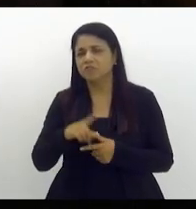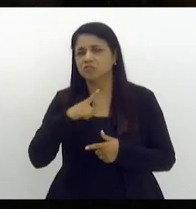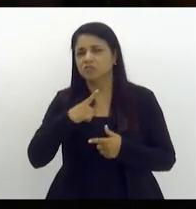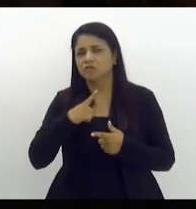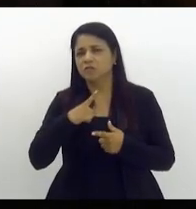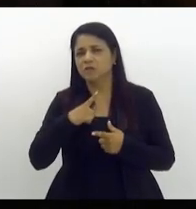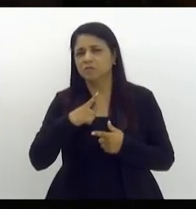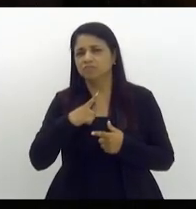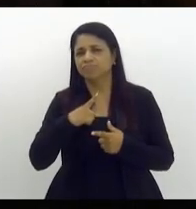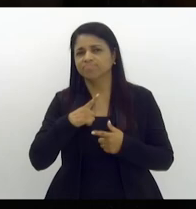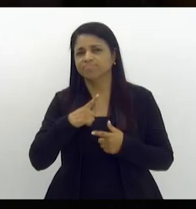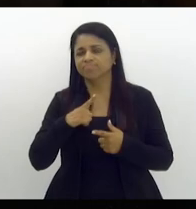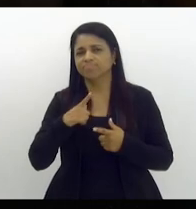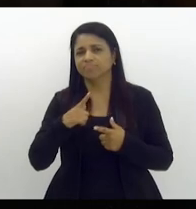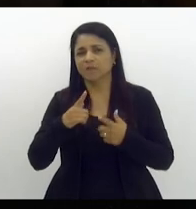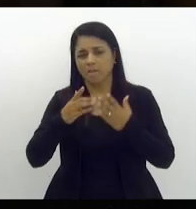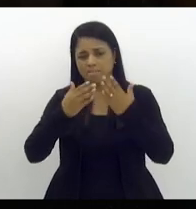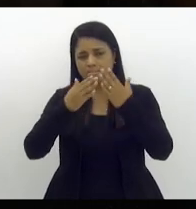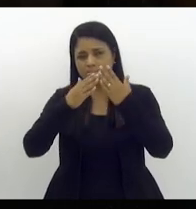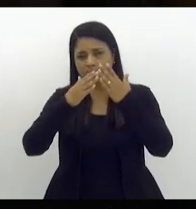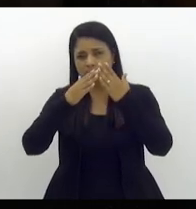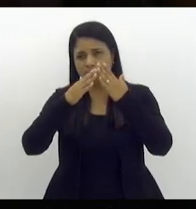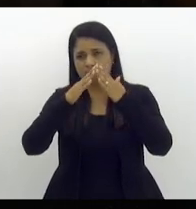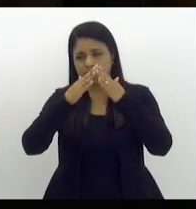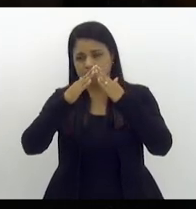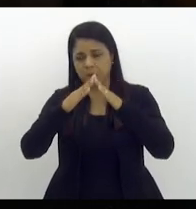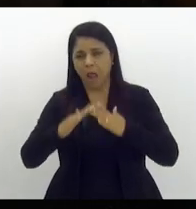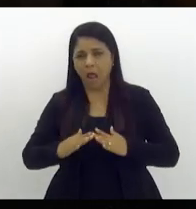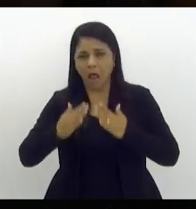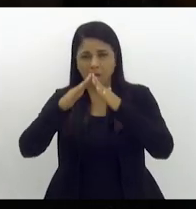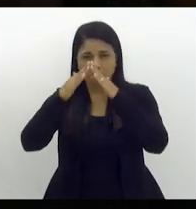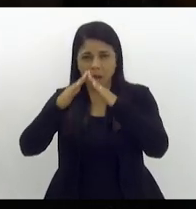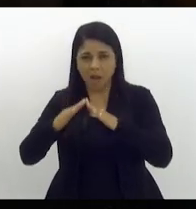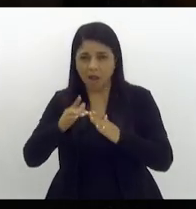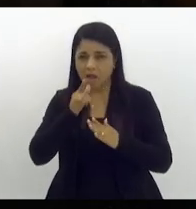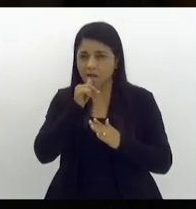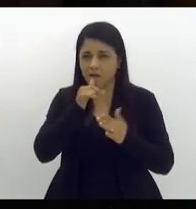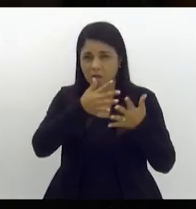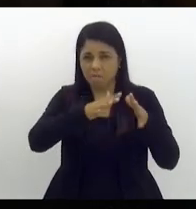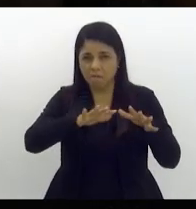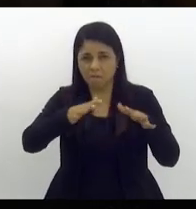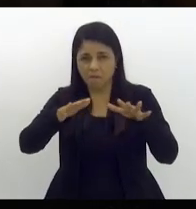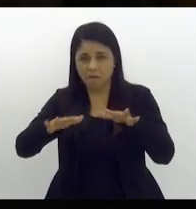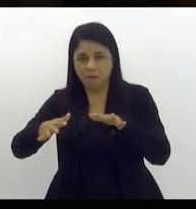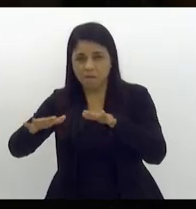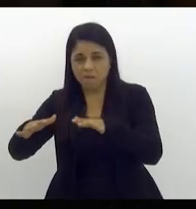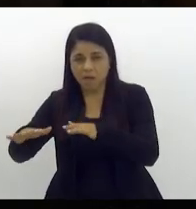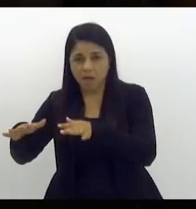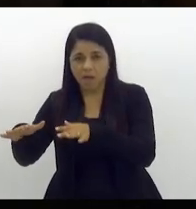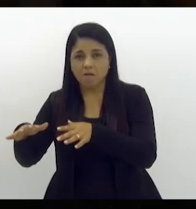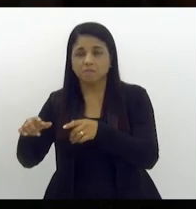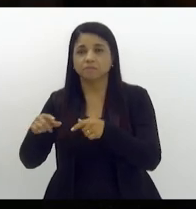tragédia no Rio Grande do Sul, com rios subindo